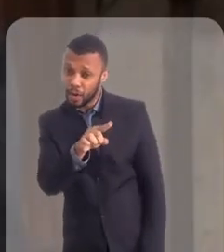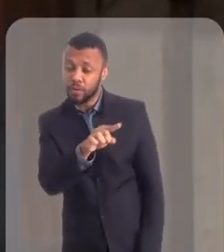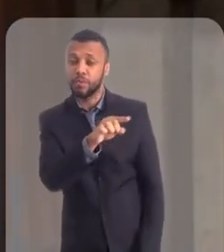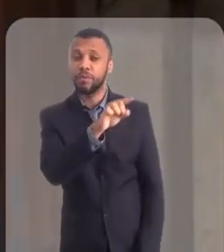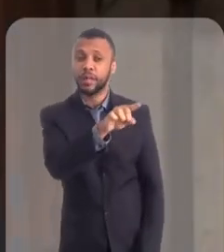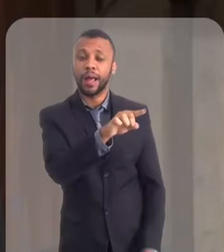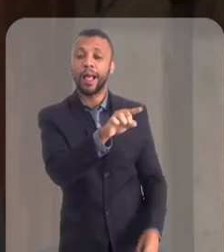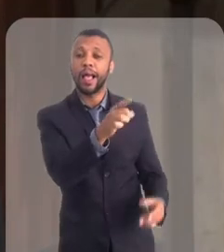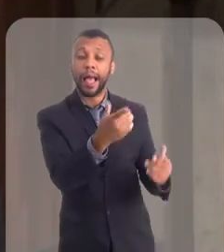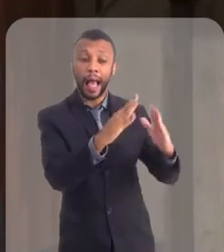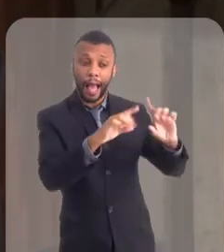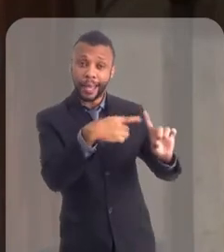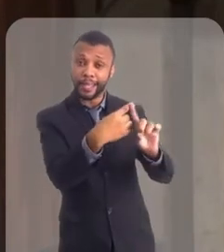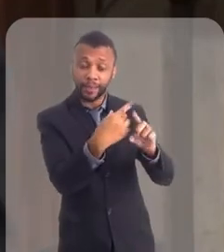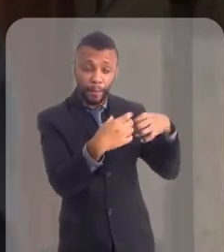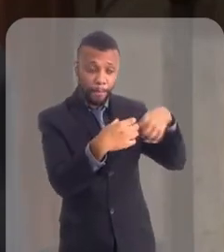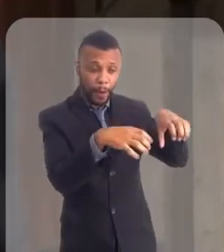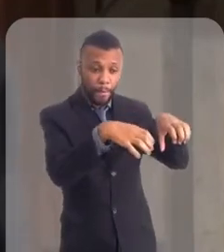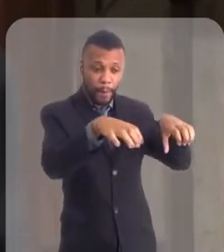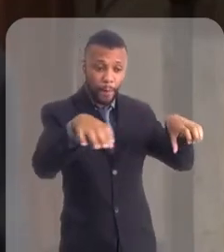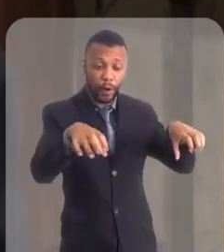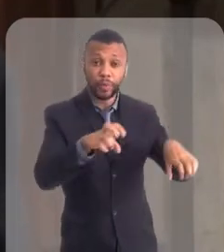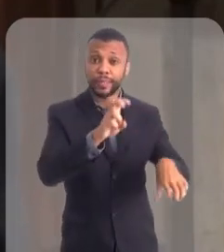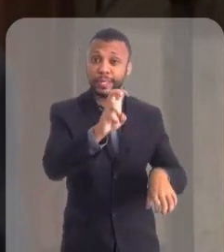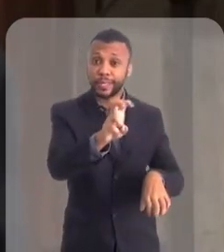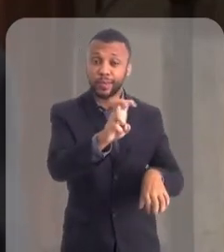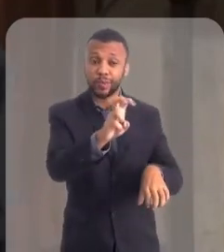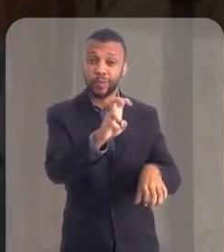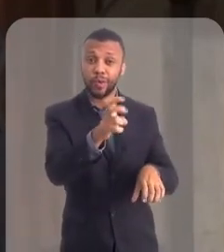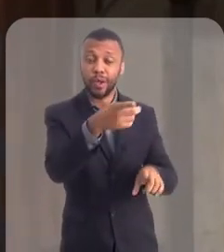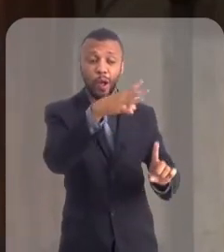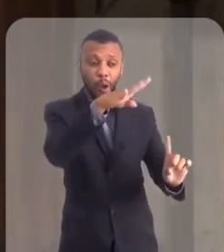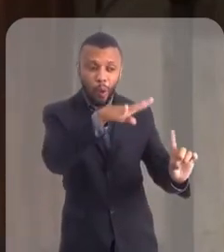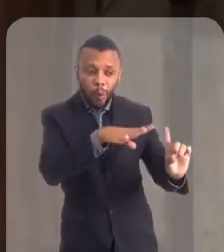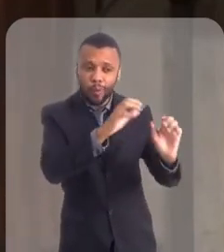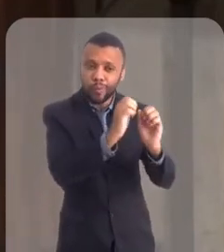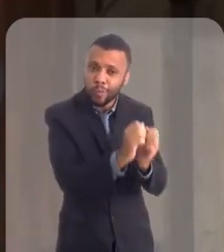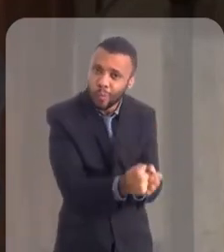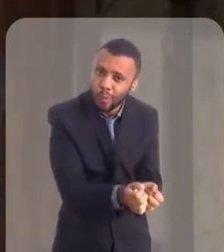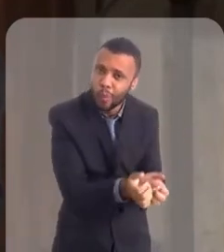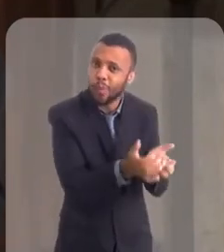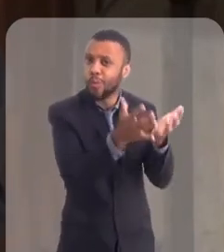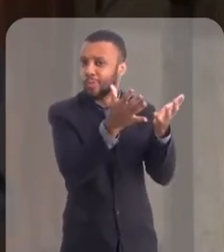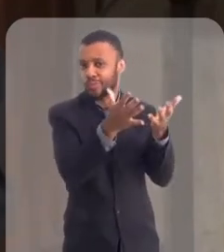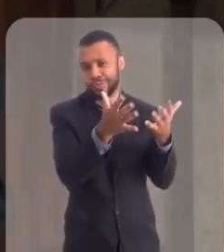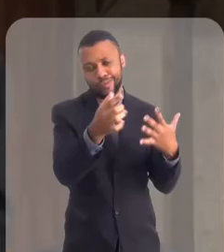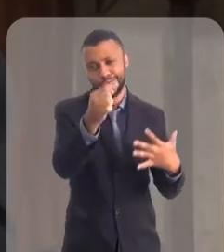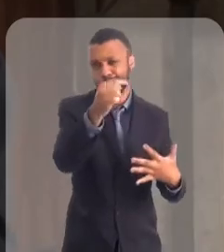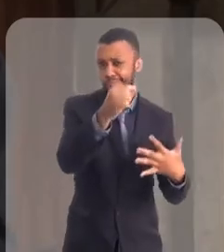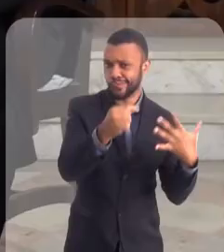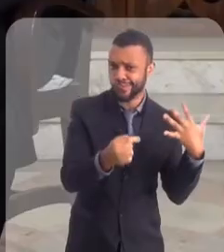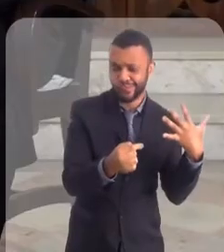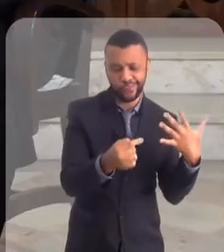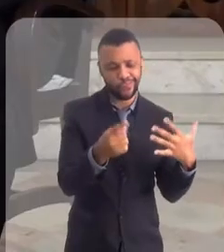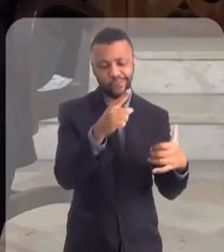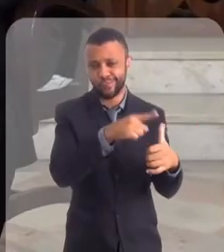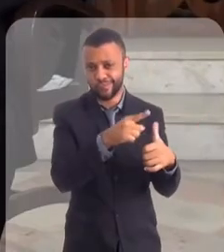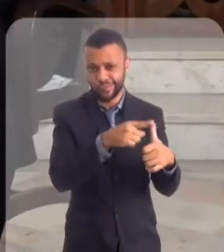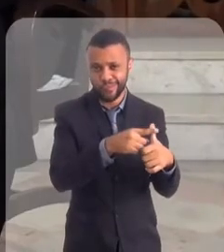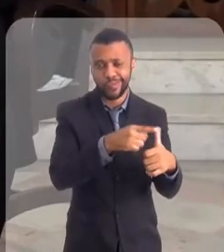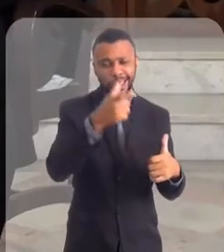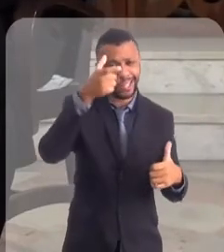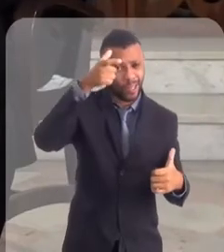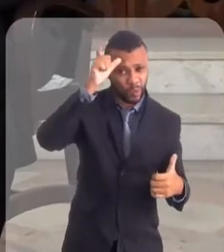em 23 igrejas orientais com 5 ritos diferentes. Então, o rito bizantino da cidade de Bizâncio ou Constantinopla, hoje